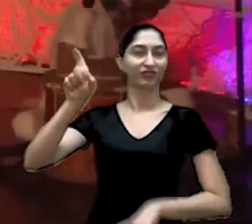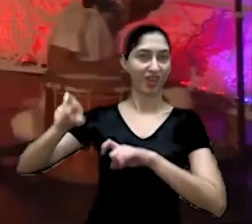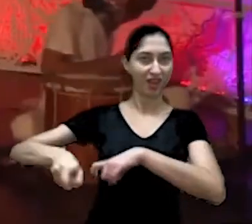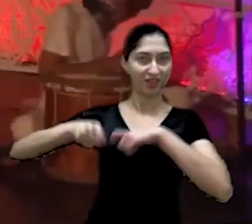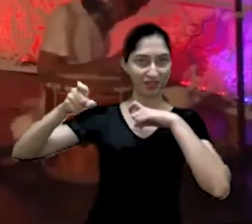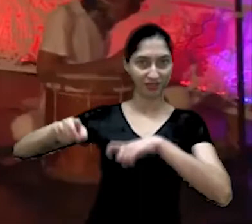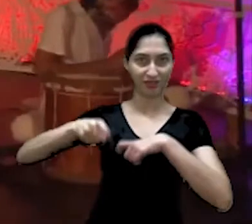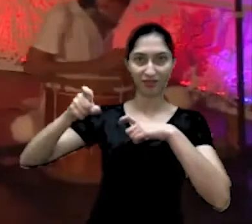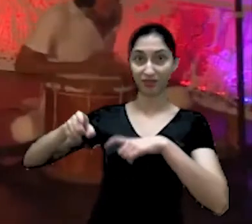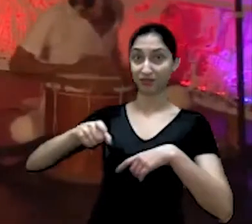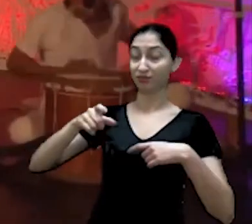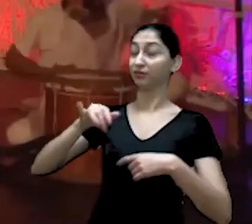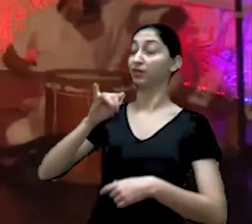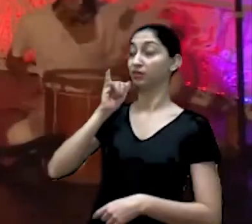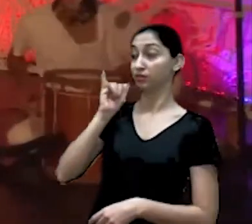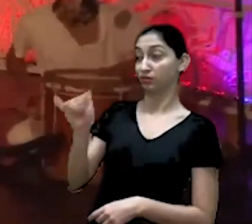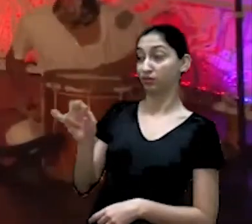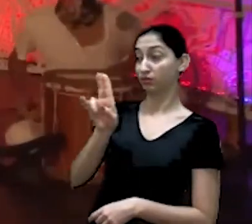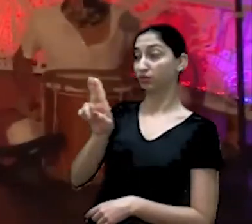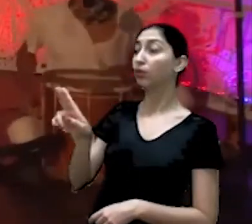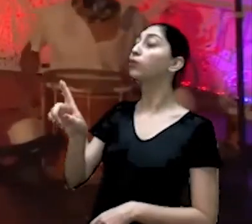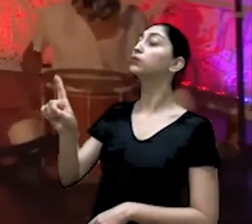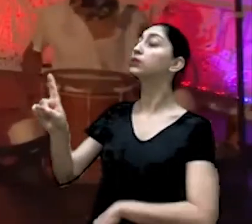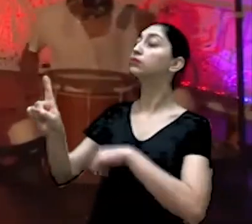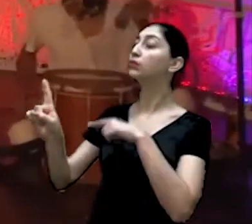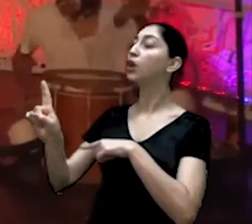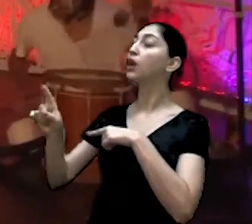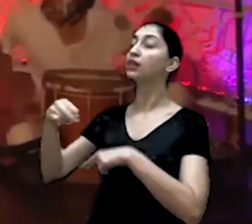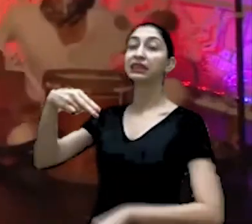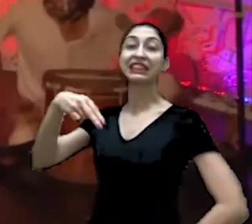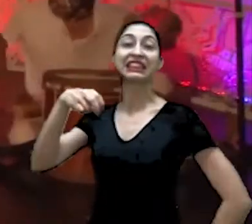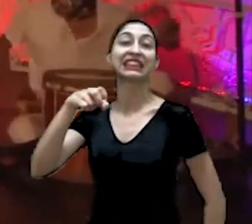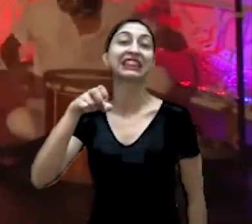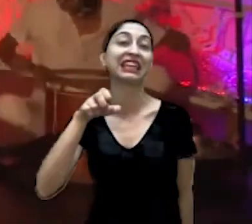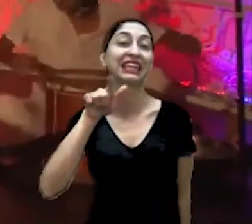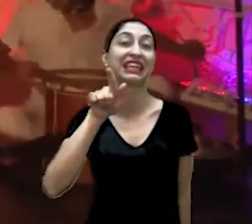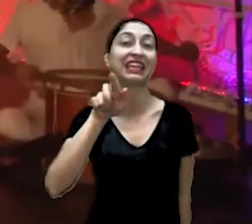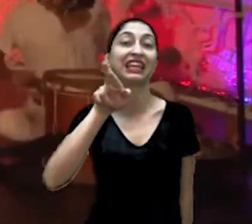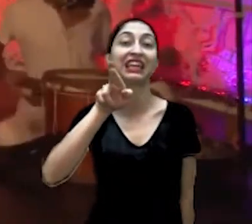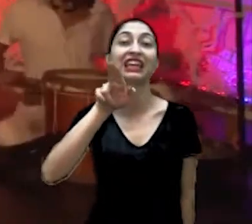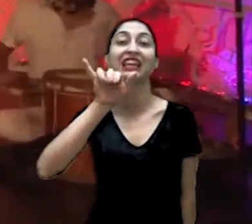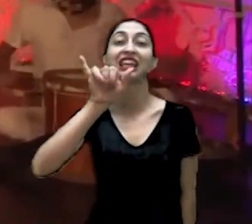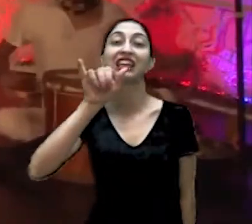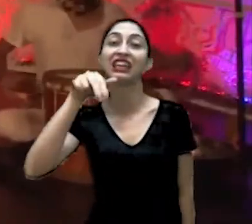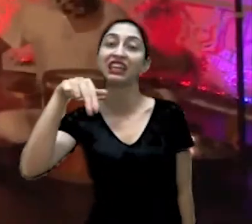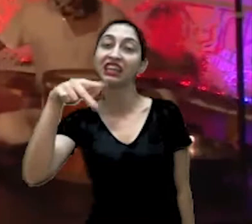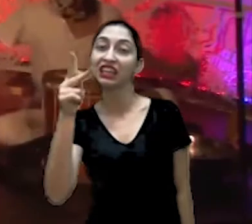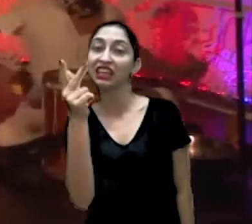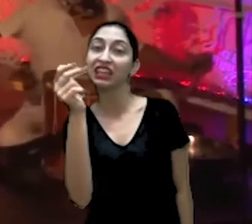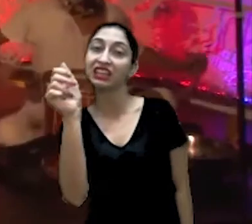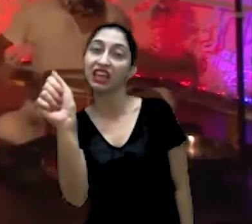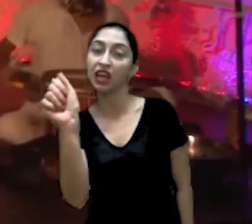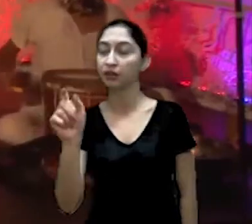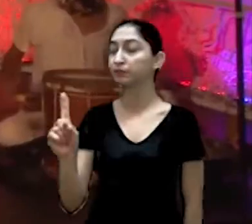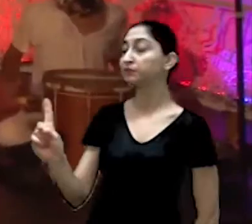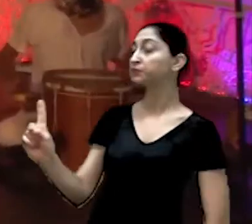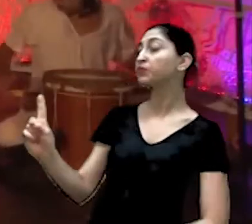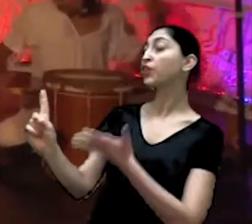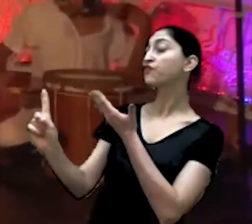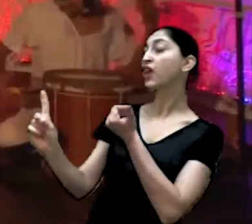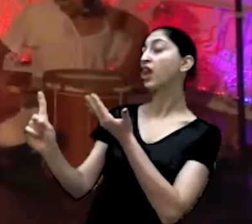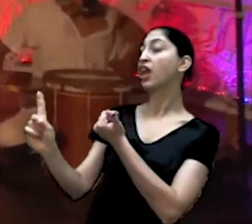Negrinho. E tudo que ele precisava, ele chamava por ela. Negrinho, vem cá me abanar